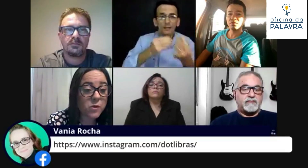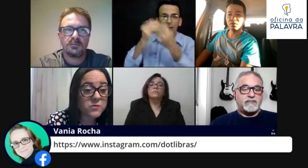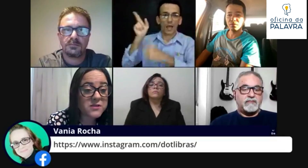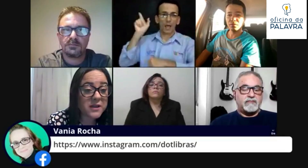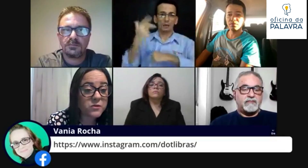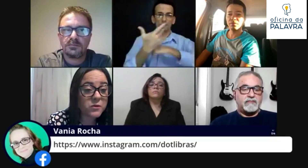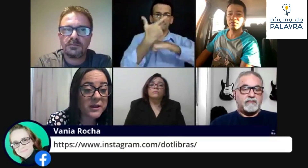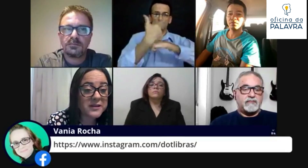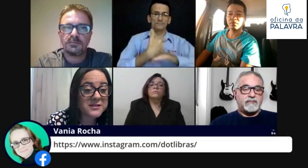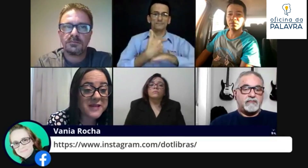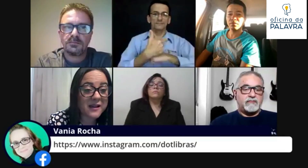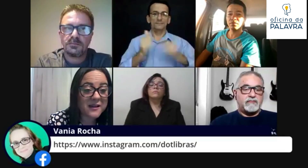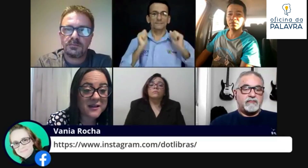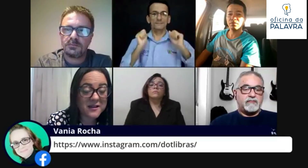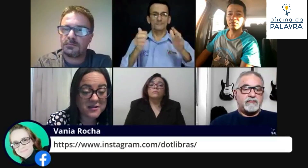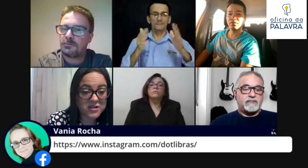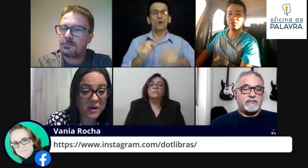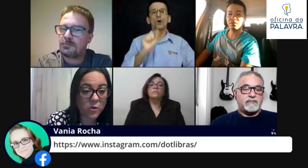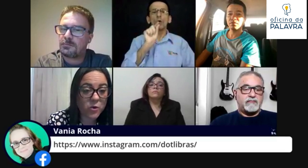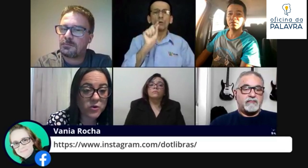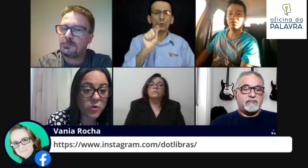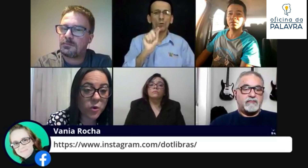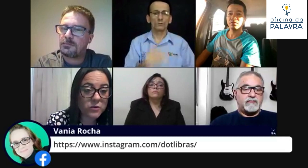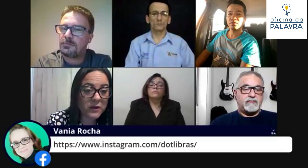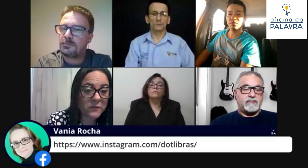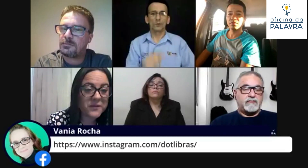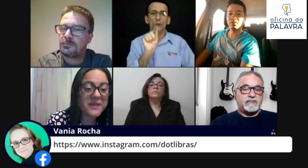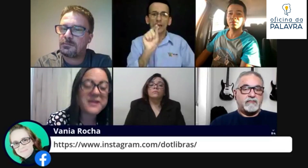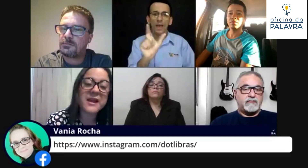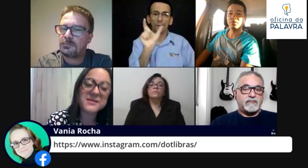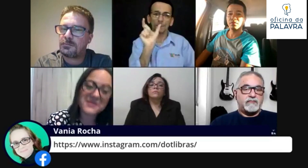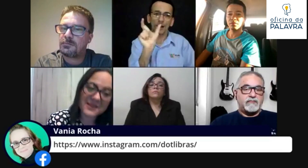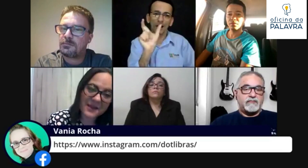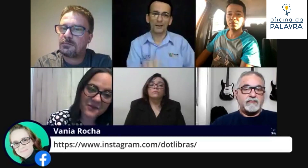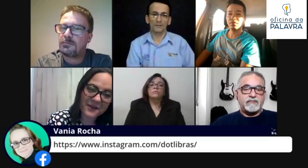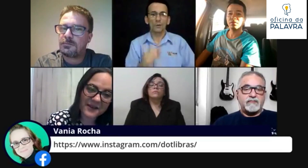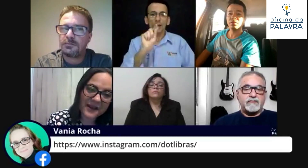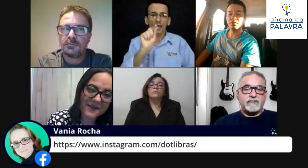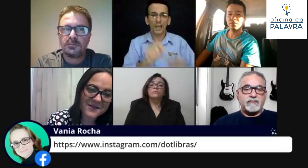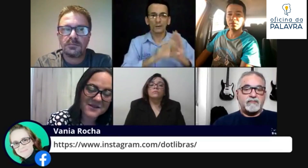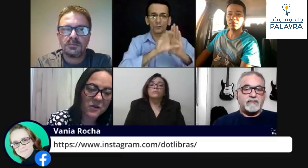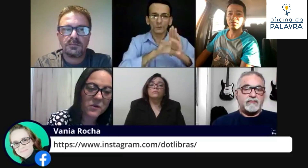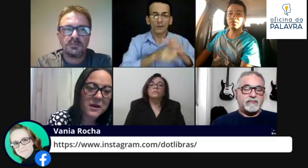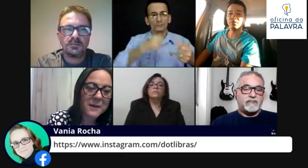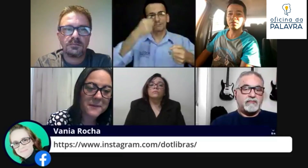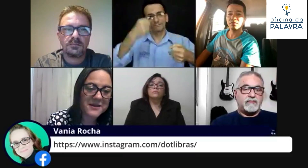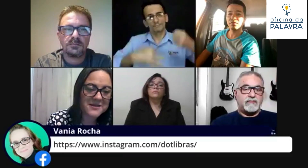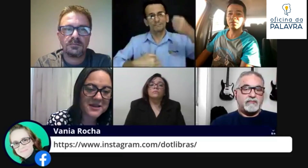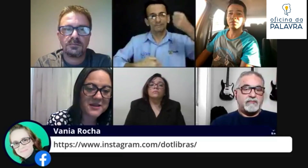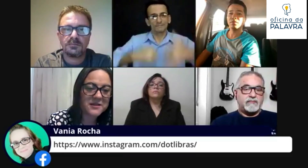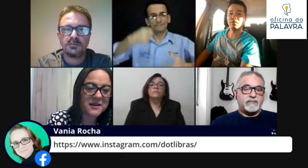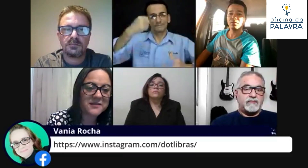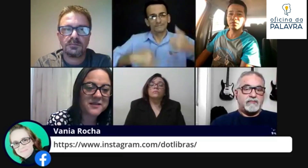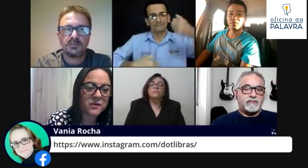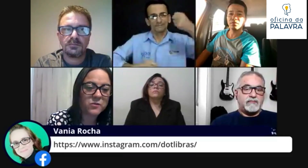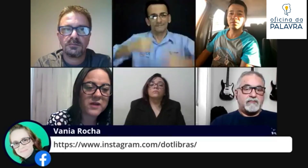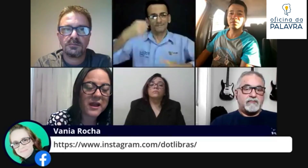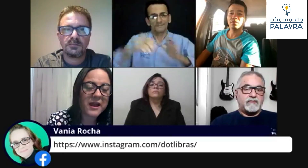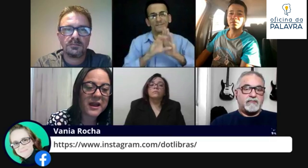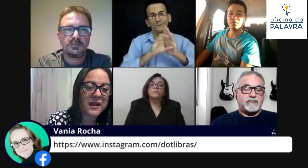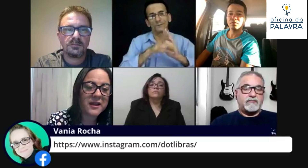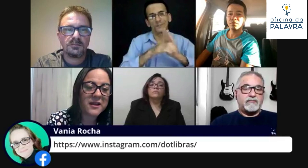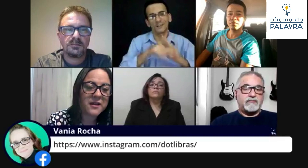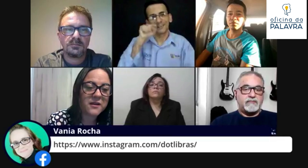se esse conceito ele está de acordo ou não. E assim é feita a gravação para ser,